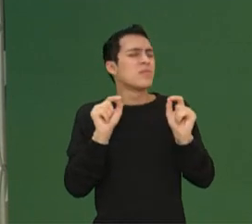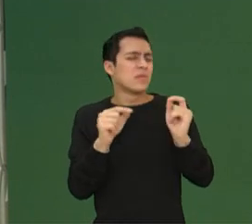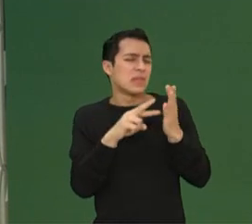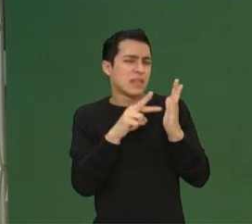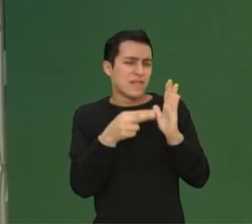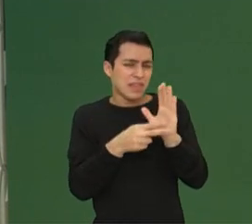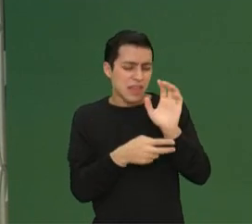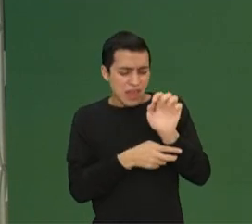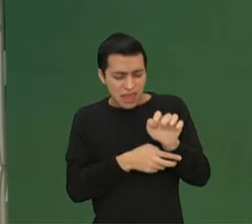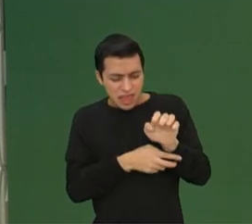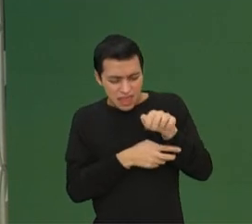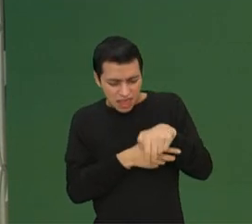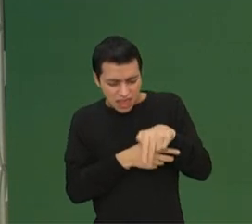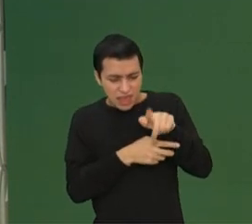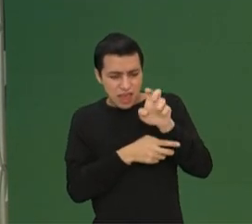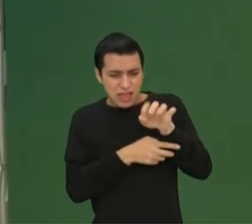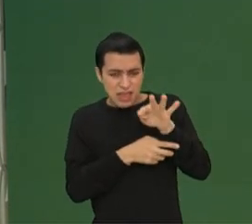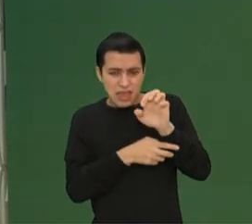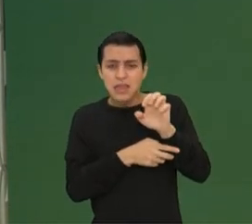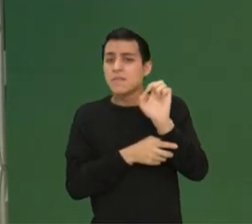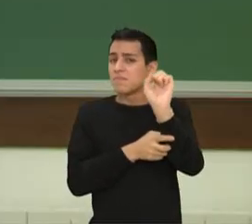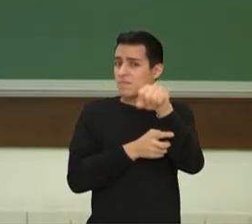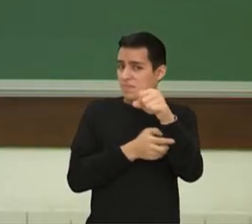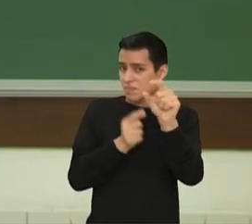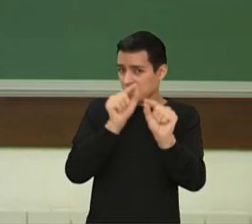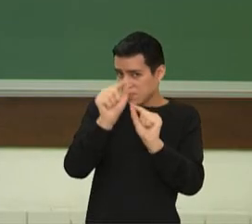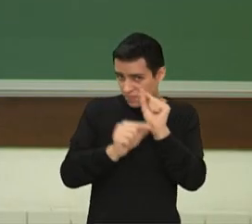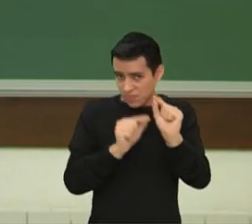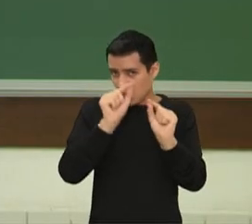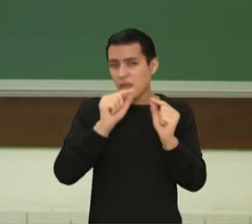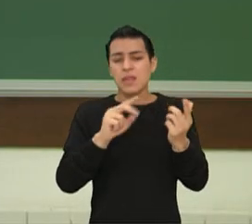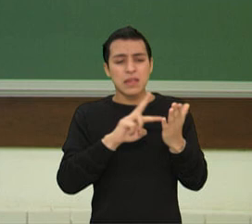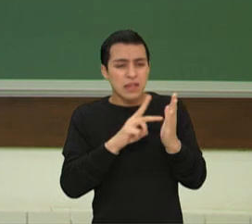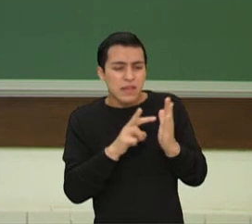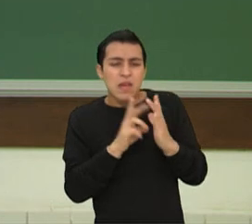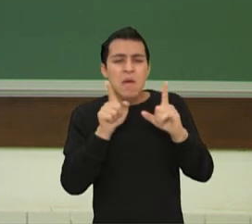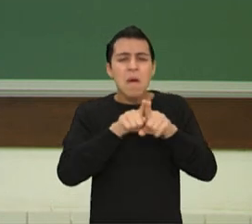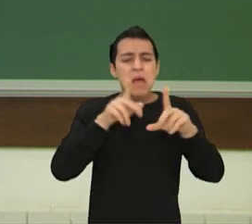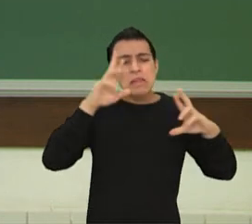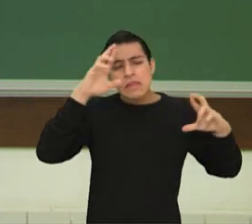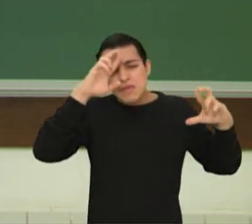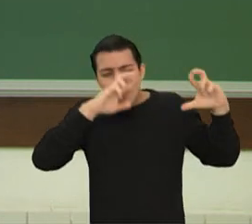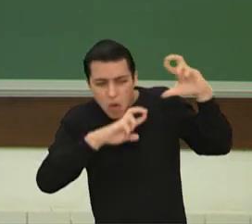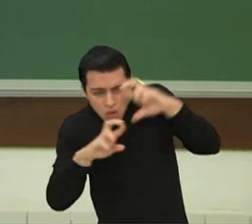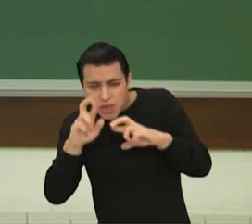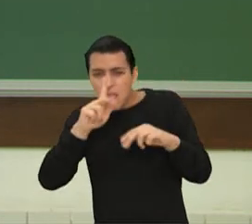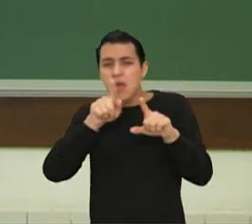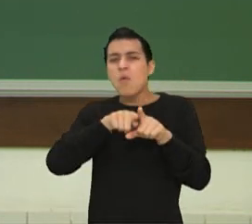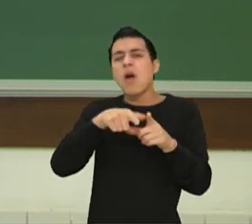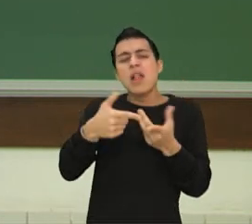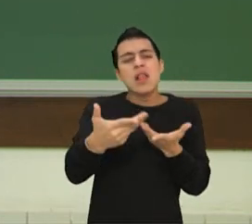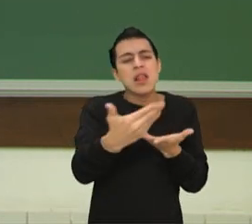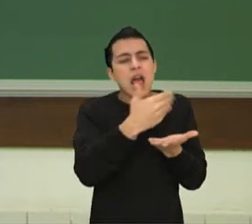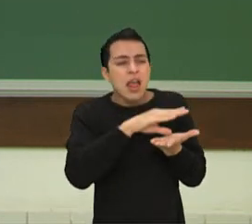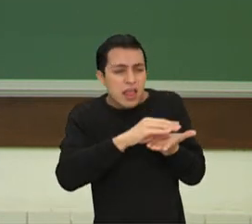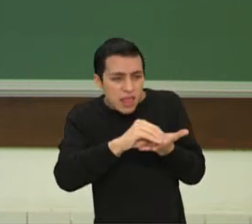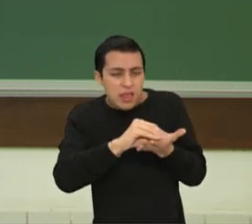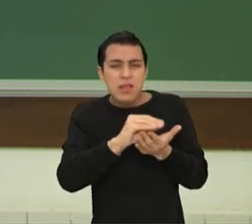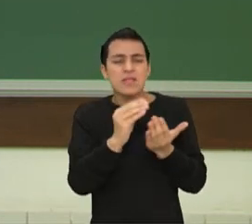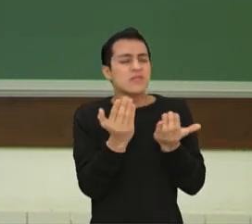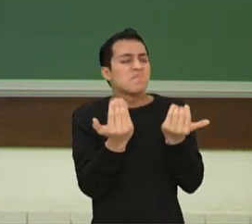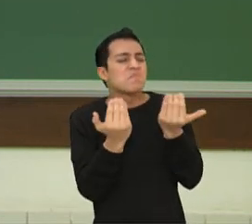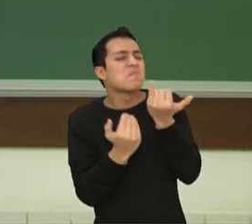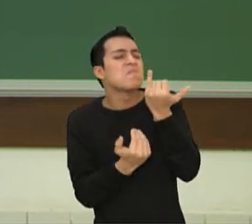enquete, certo? Uma enquete, sim, ela é uma sondagem, um levantamento de dados, de